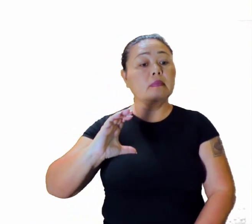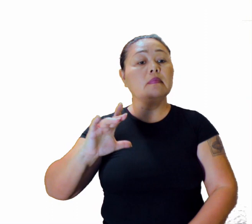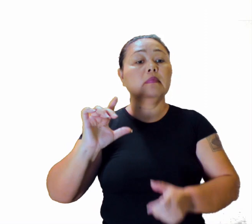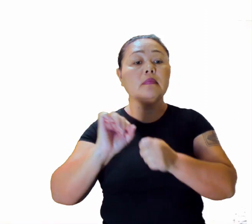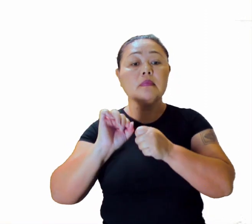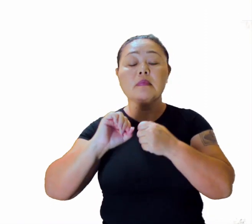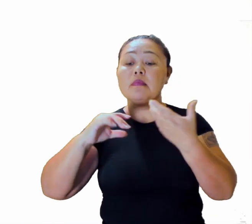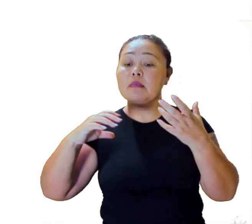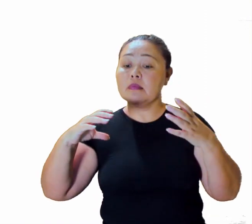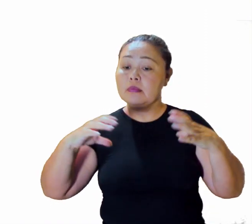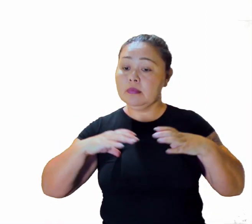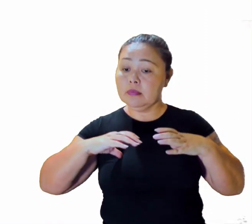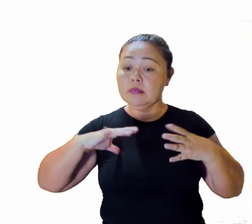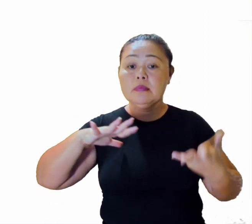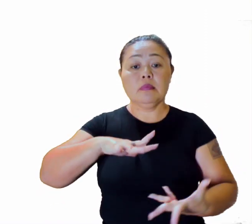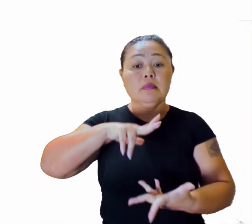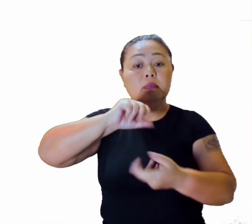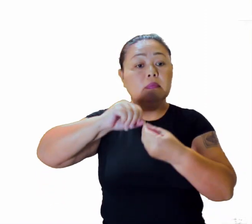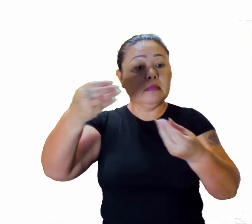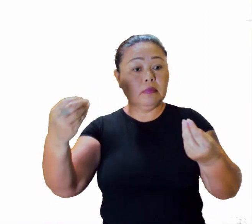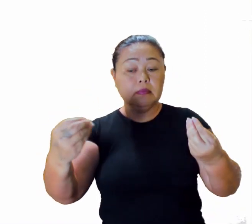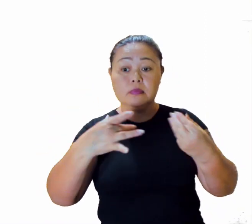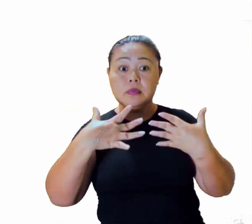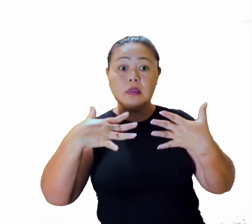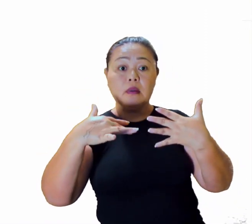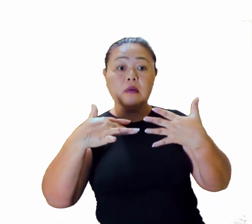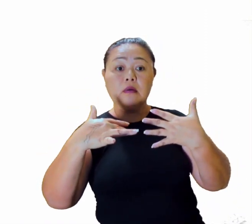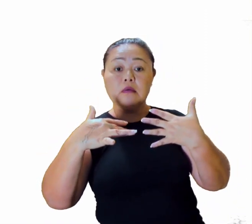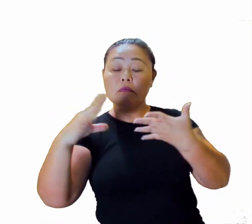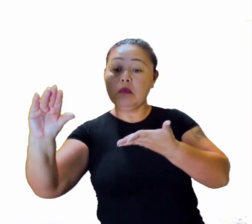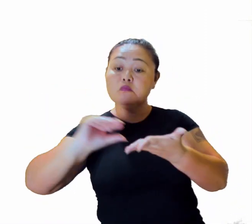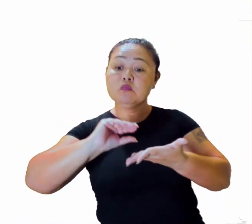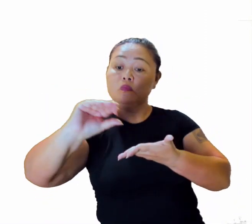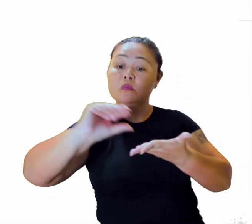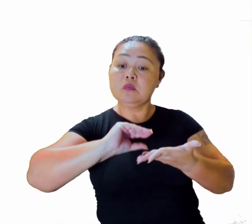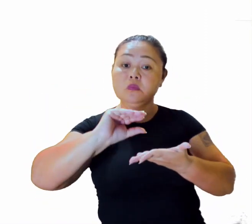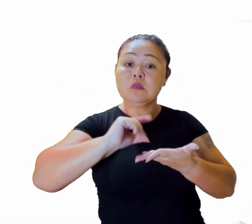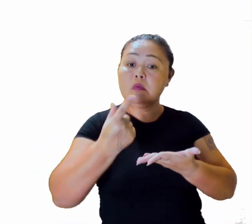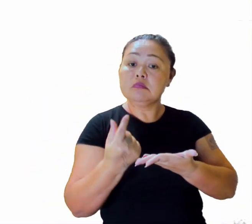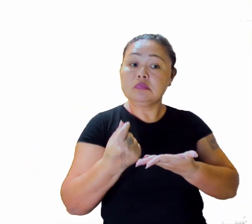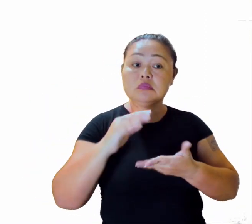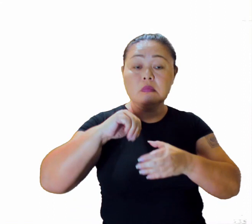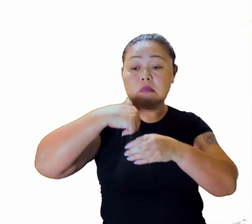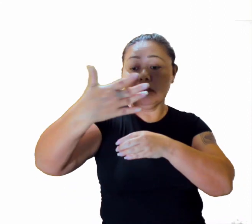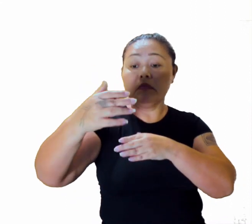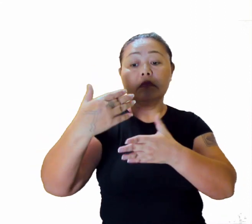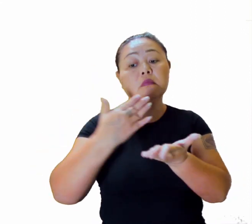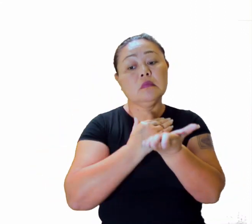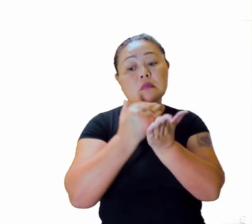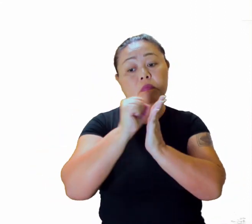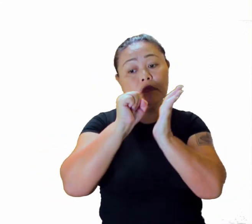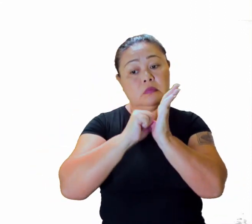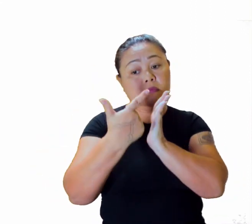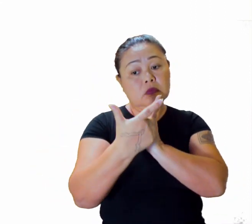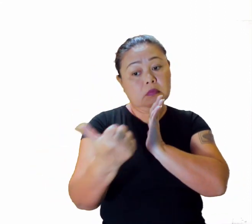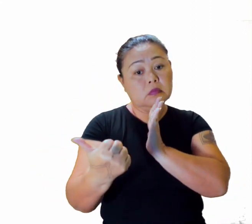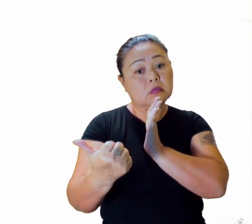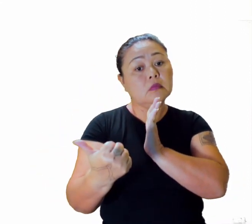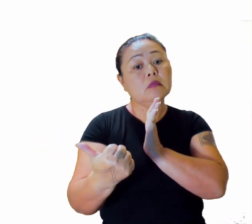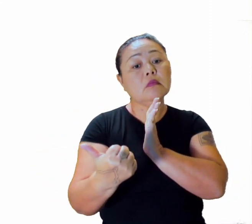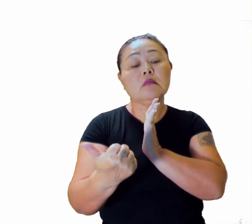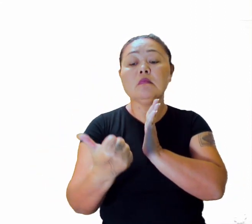Cidades mundiais que receberam vultuosos investimentos externos no início do século